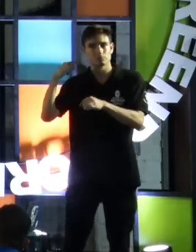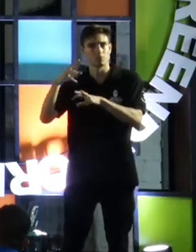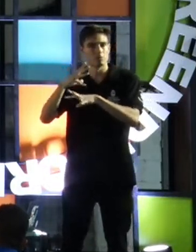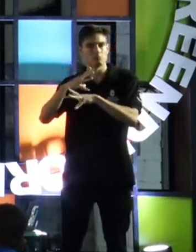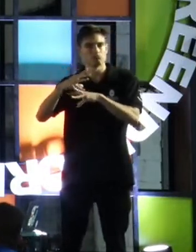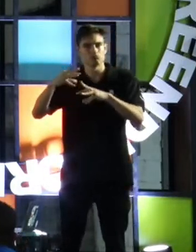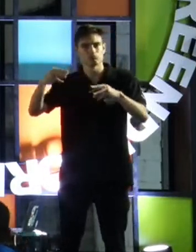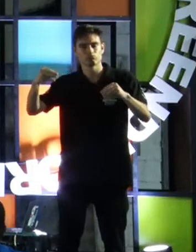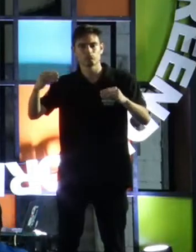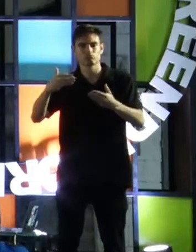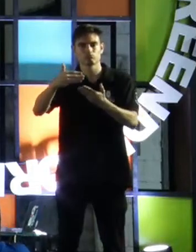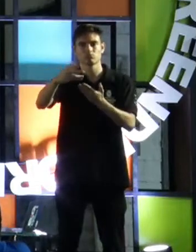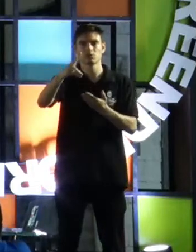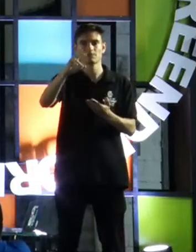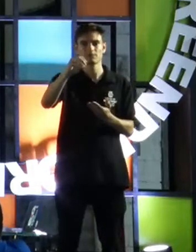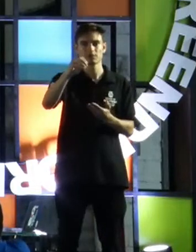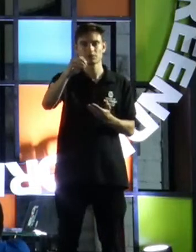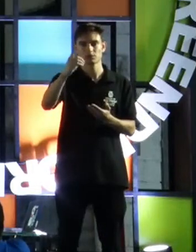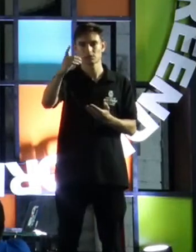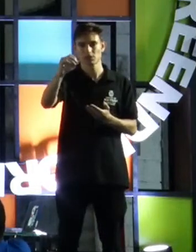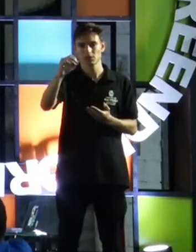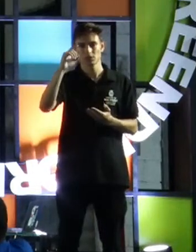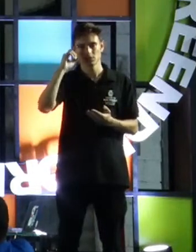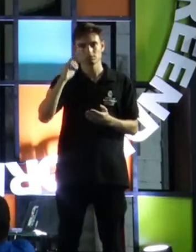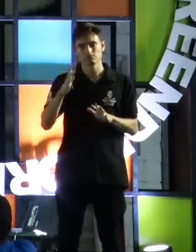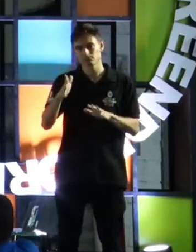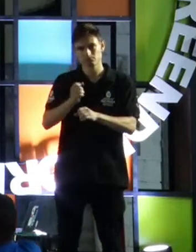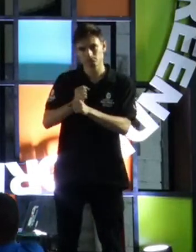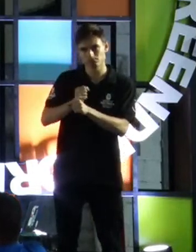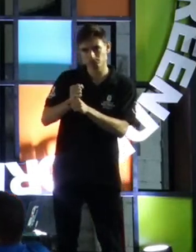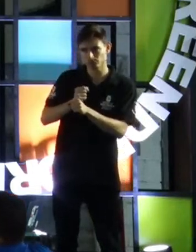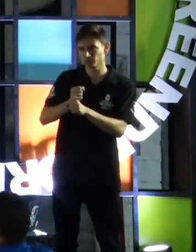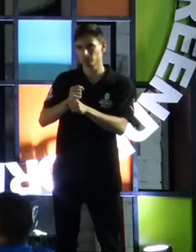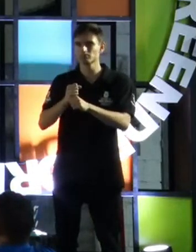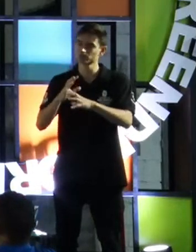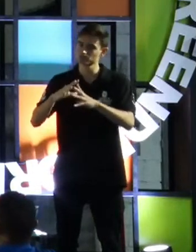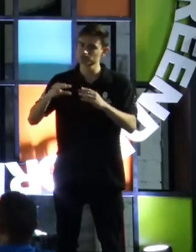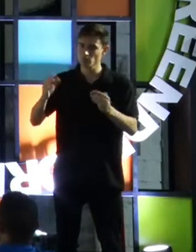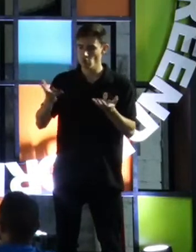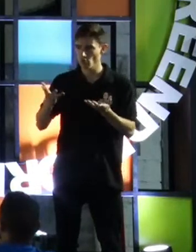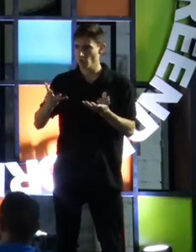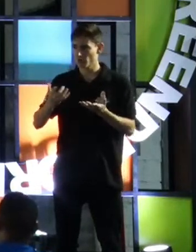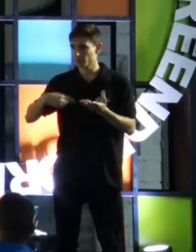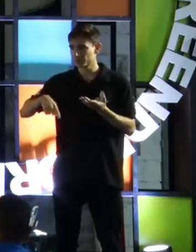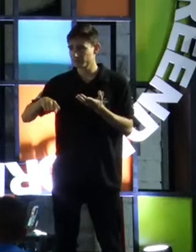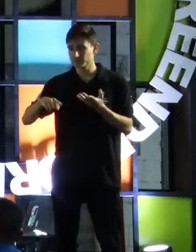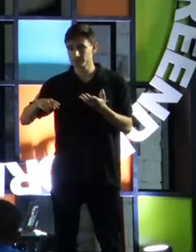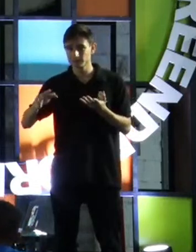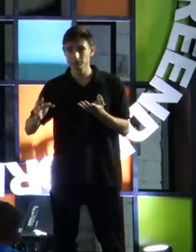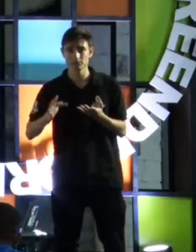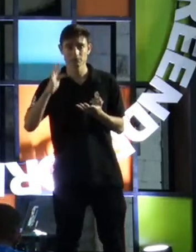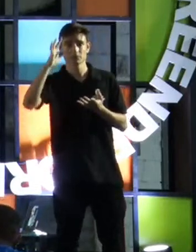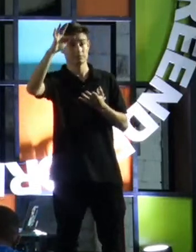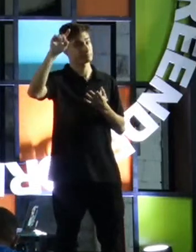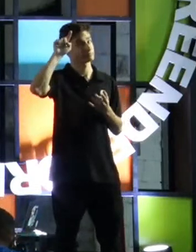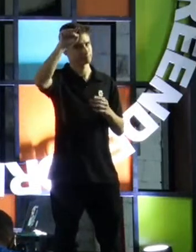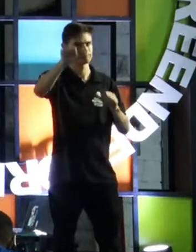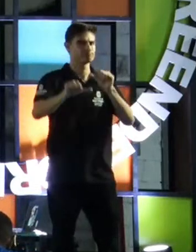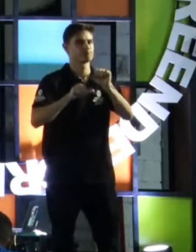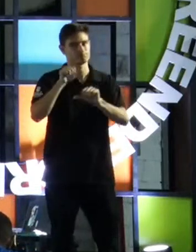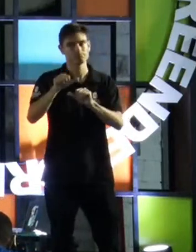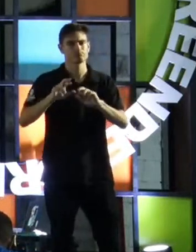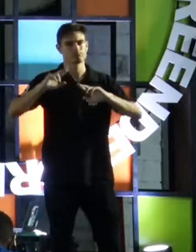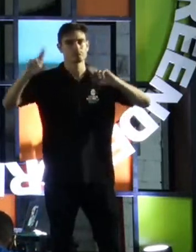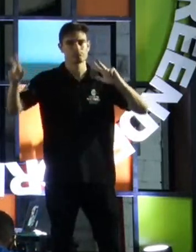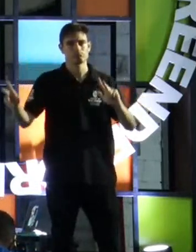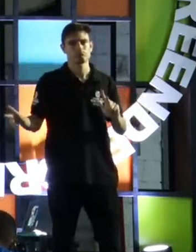nos próximos 10, 20 anos. Boa parte das coisas que a gente faz hoje serão feitas de um jeito diferente. Quando eu